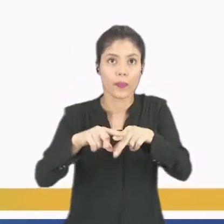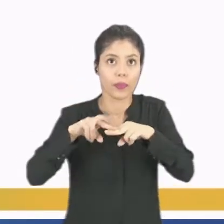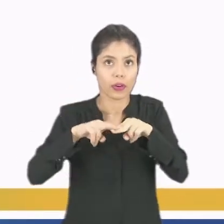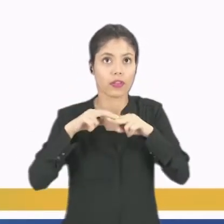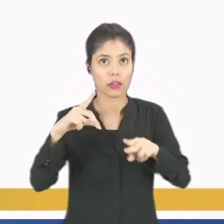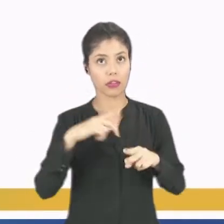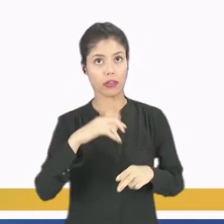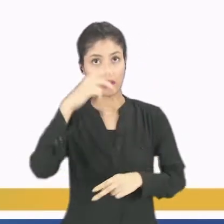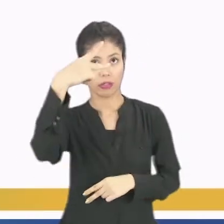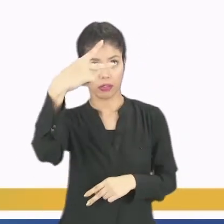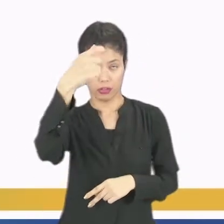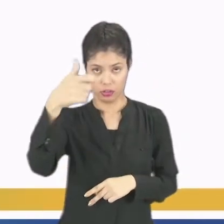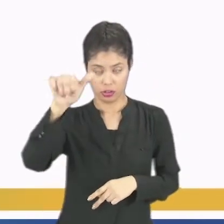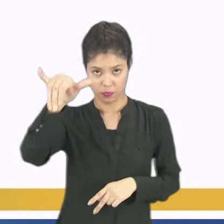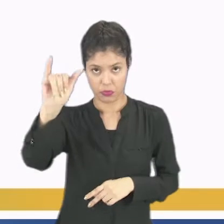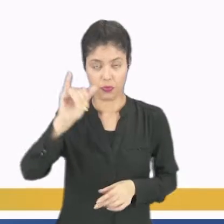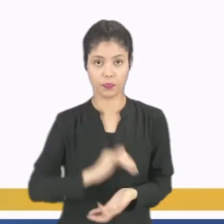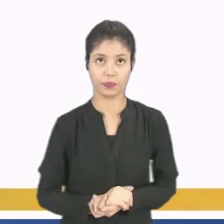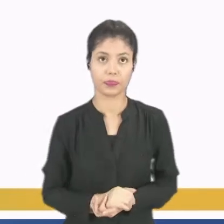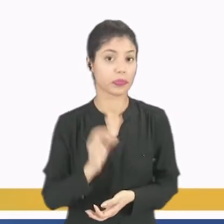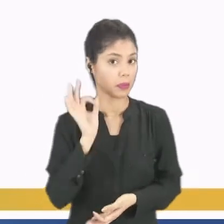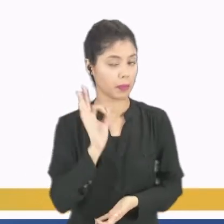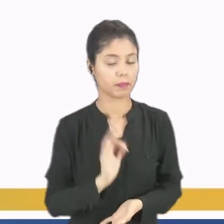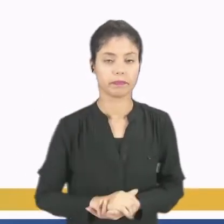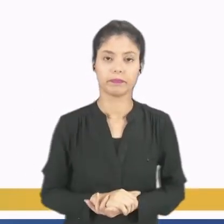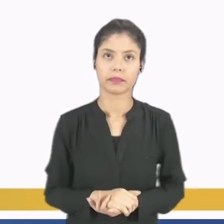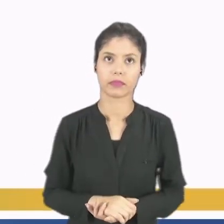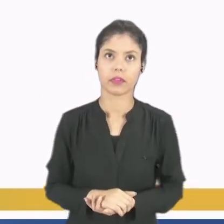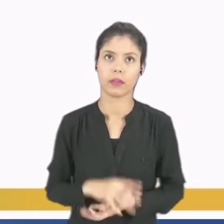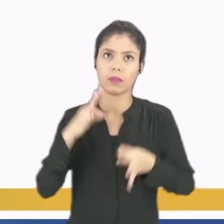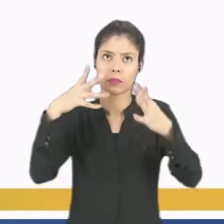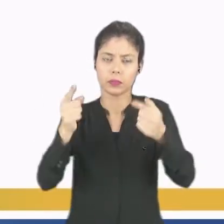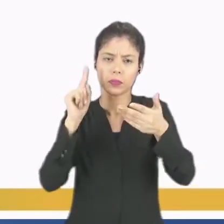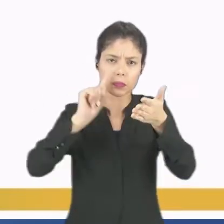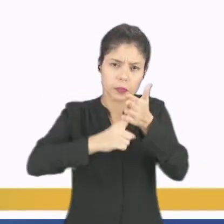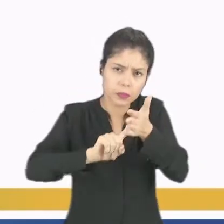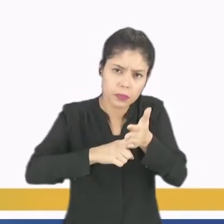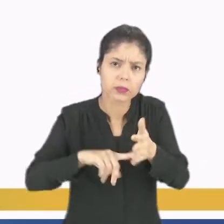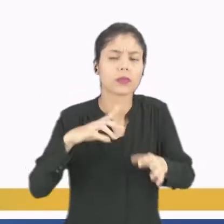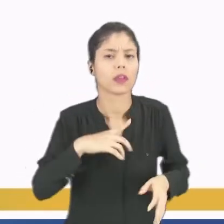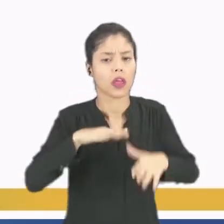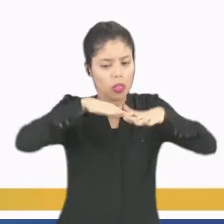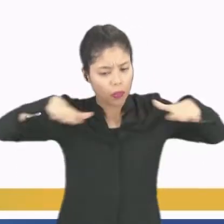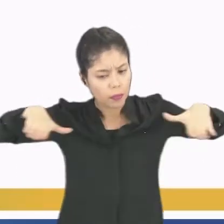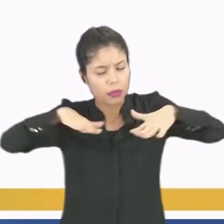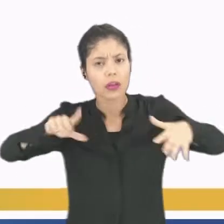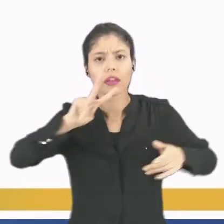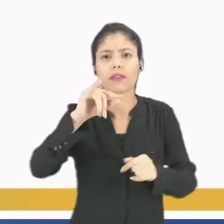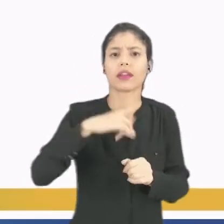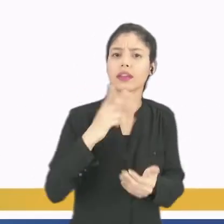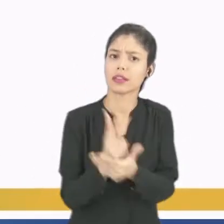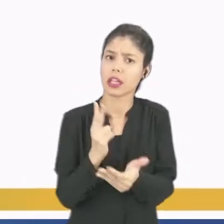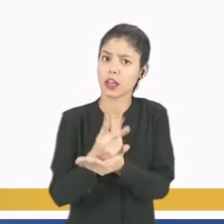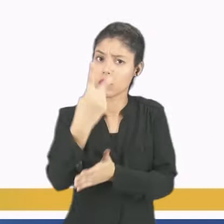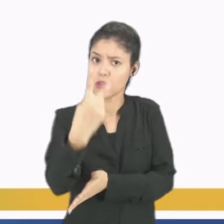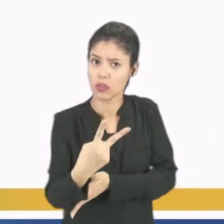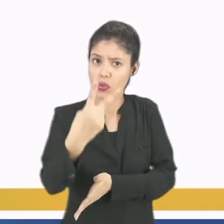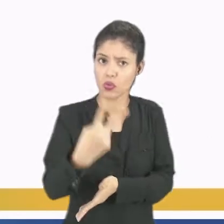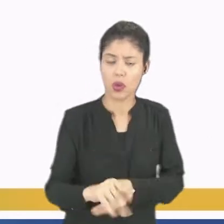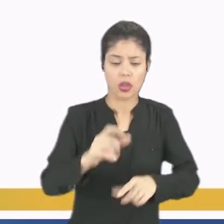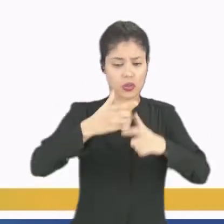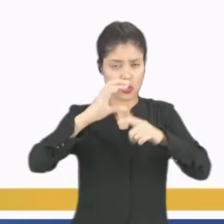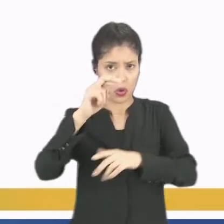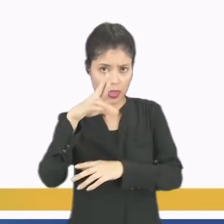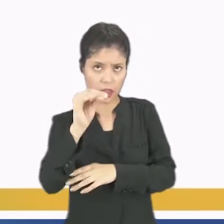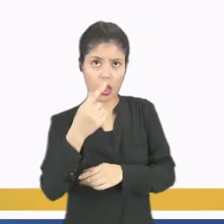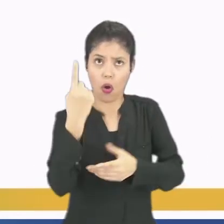tem coordenada x e y, certo? Então, todo ponto no plano cartesiano vai ter sempre duas